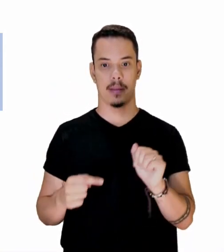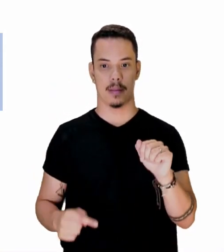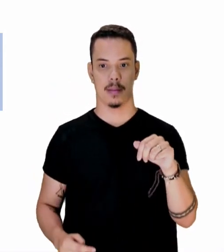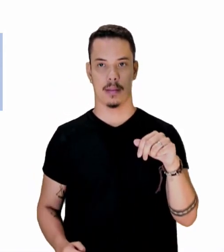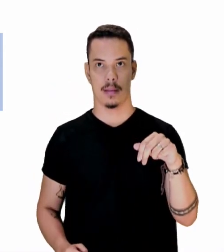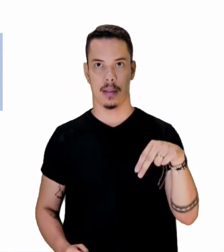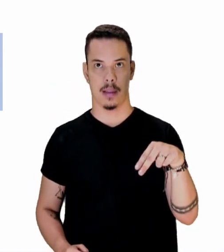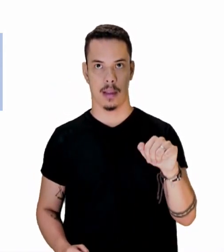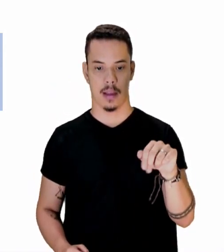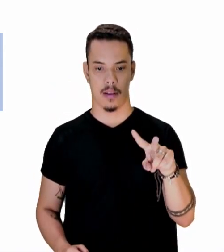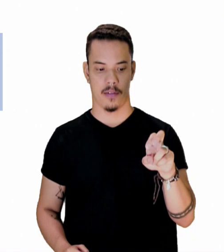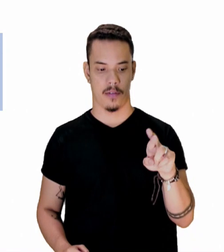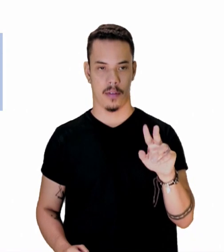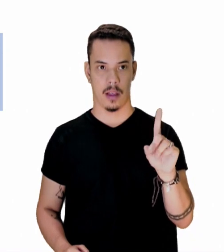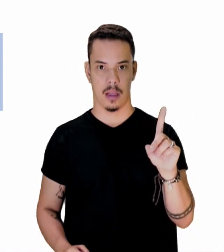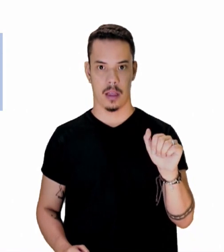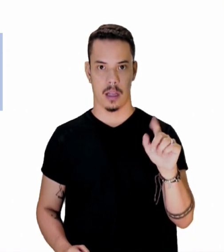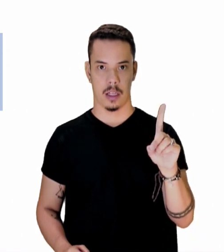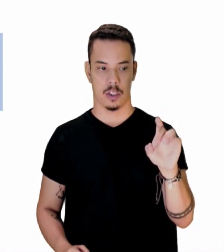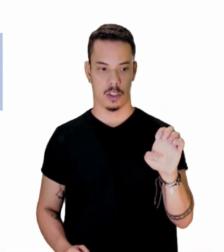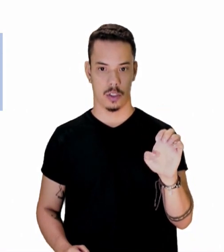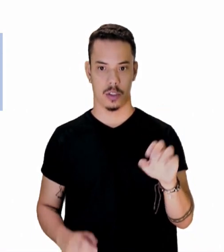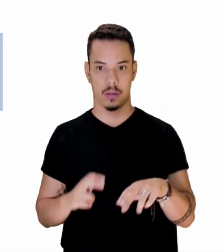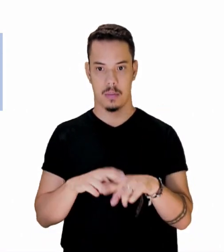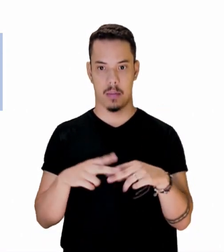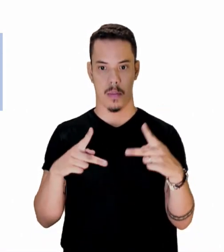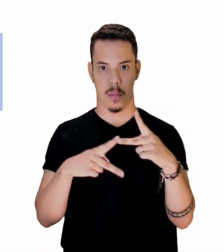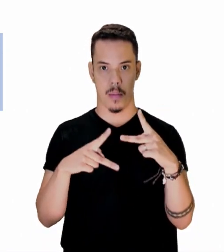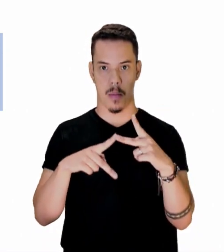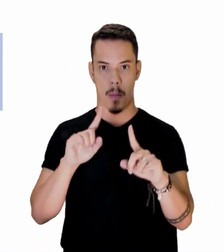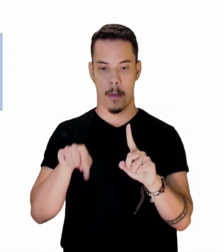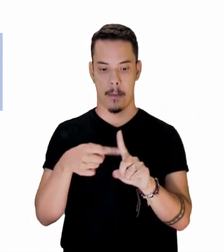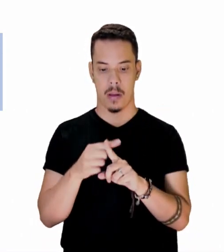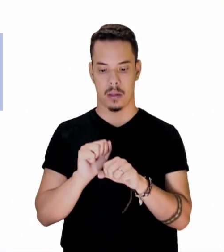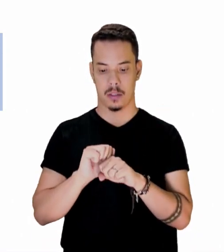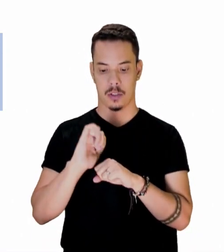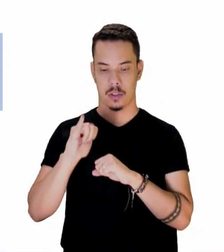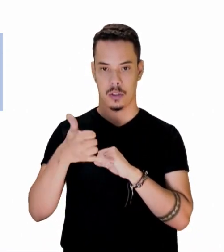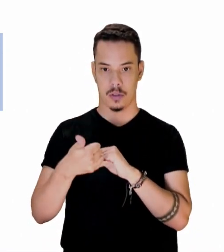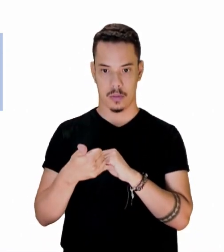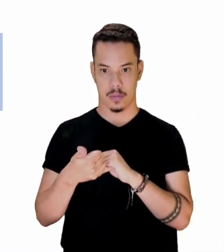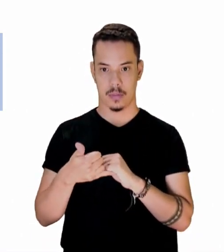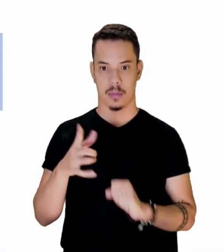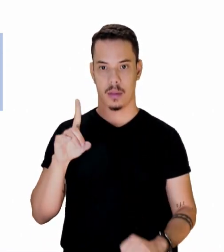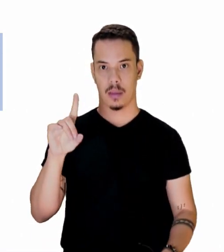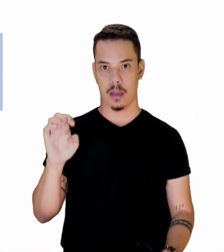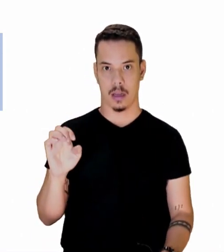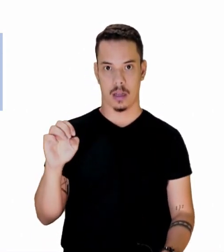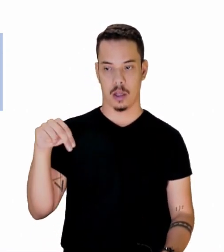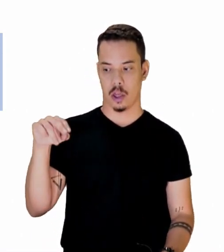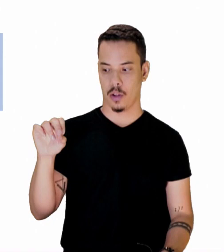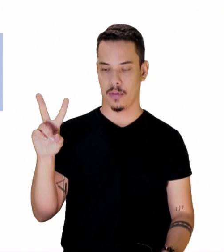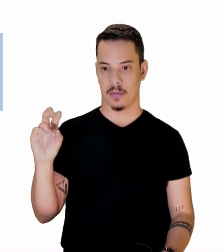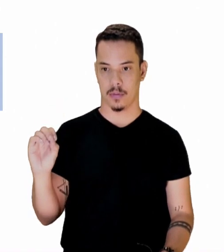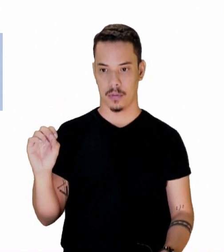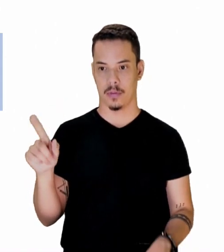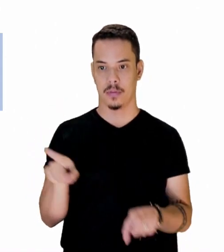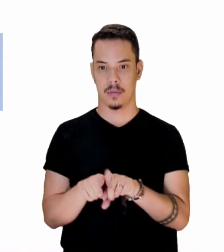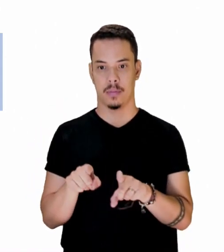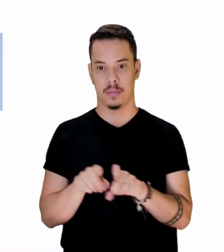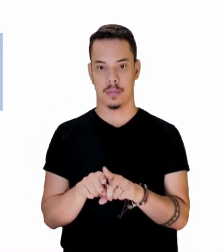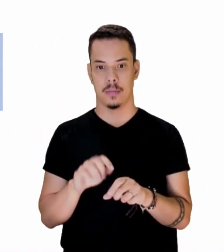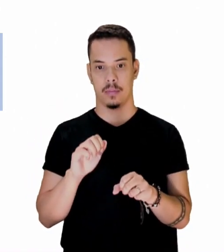quê? Substantivo. Preposição mais adjetivo, ó, de e aqui novo, adjetivo. Preposição